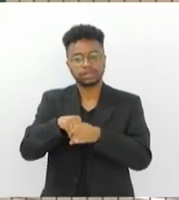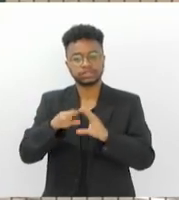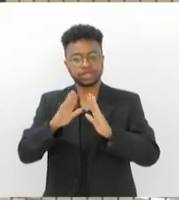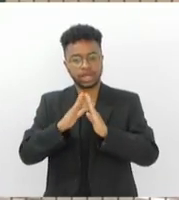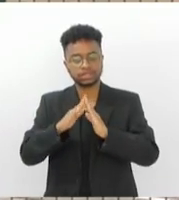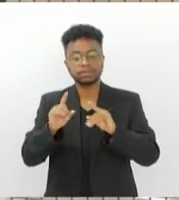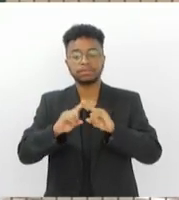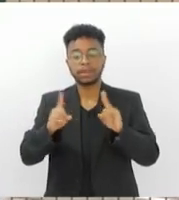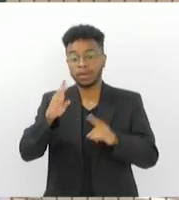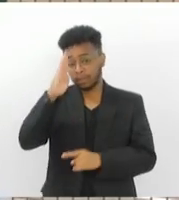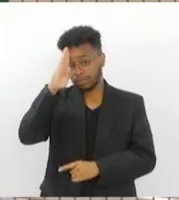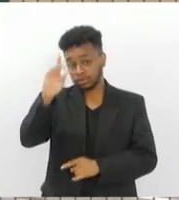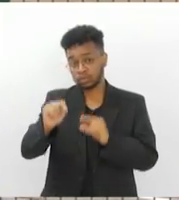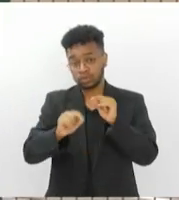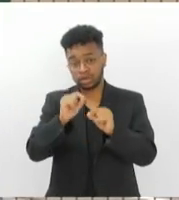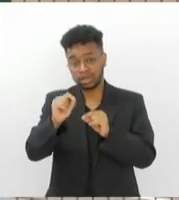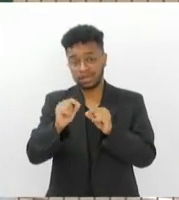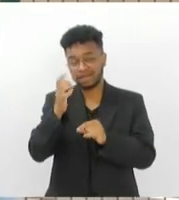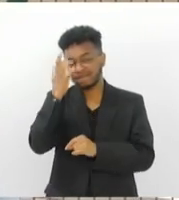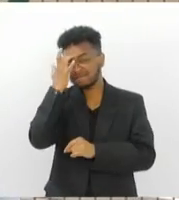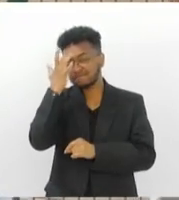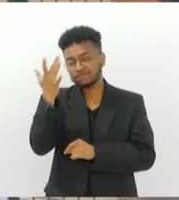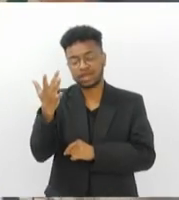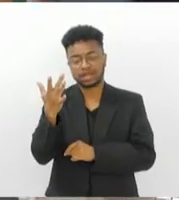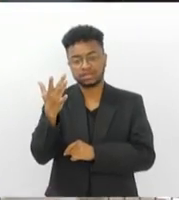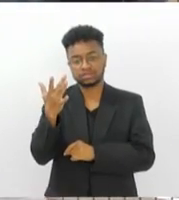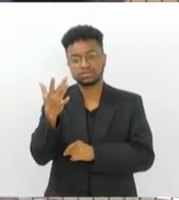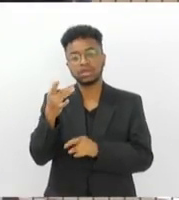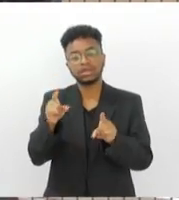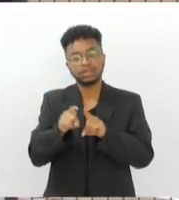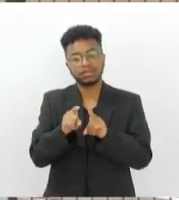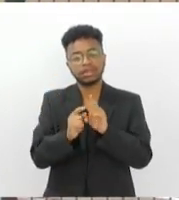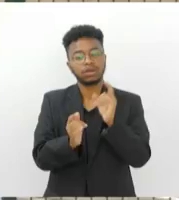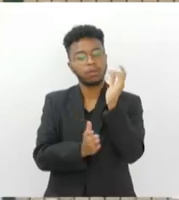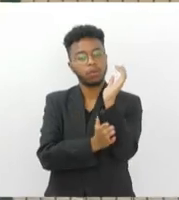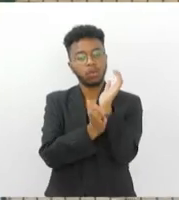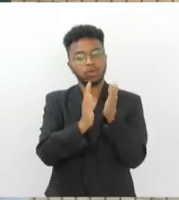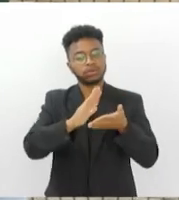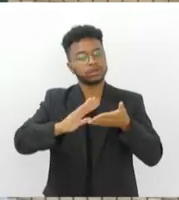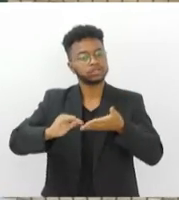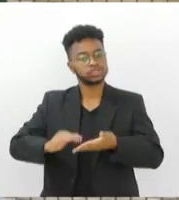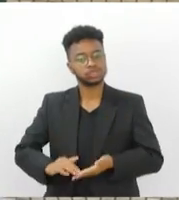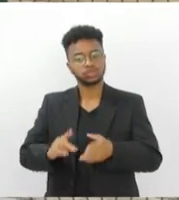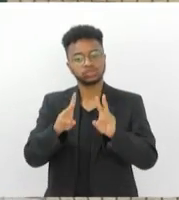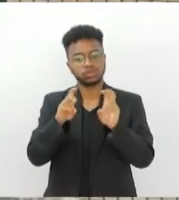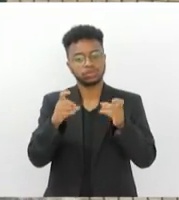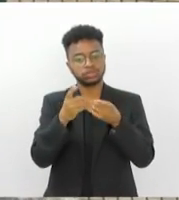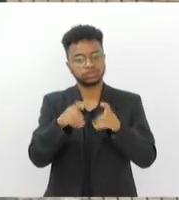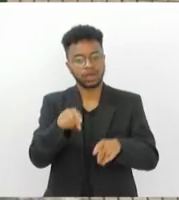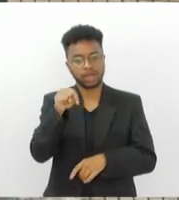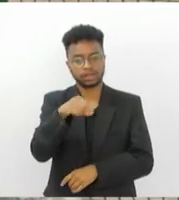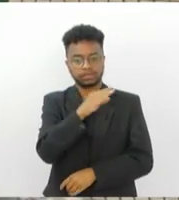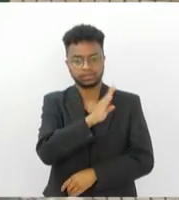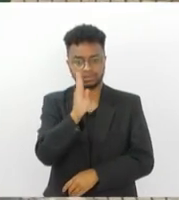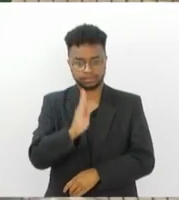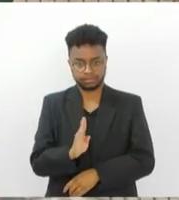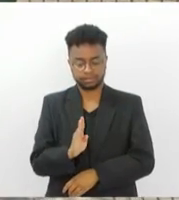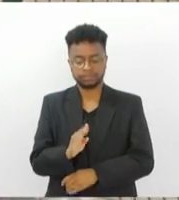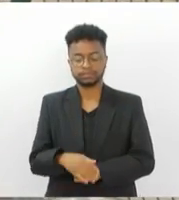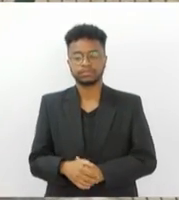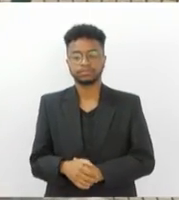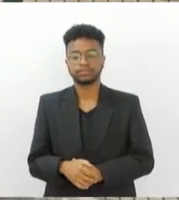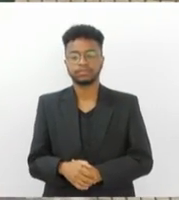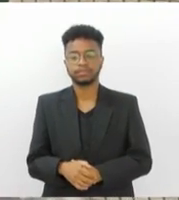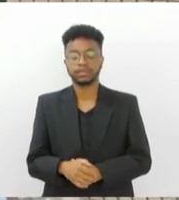o principal ponto é a facilidade a desburocratização do divórcio no Brasil em relação explicando um